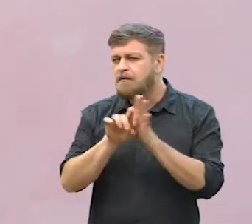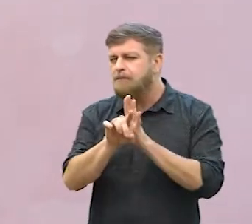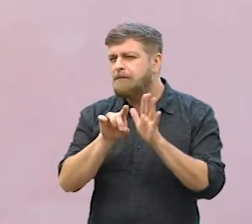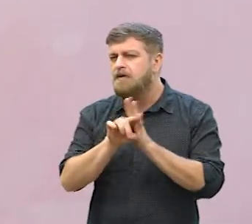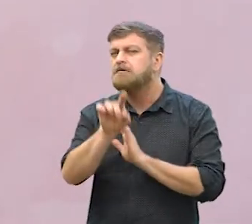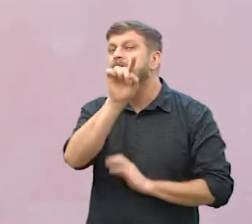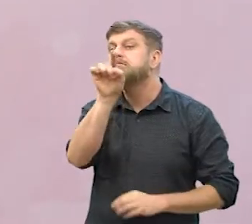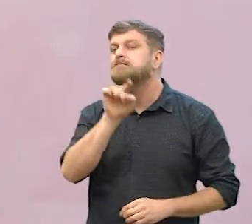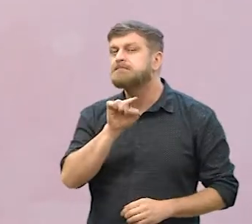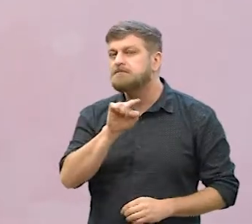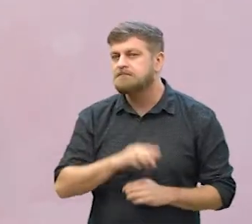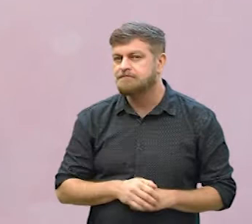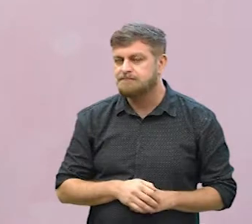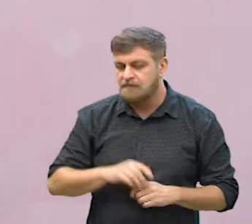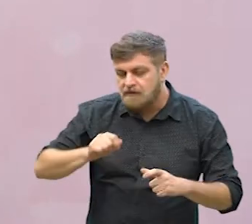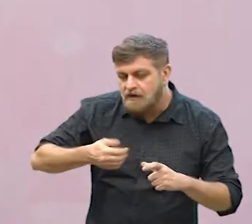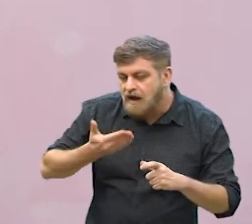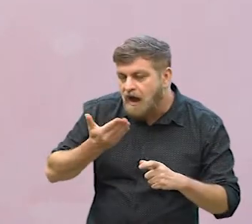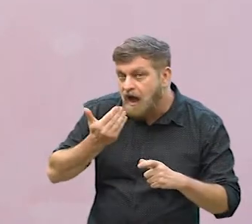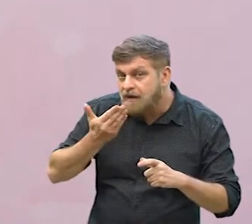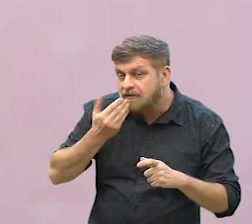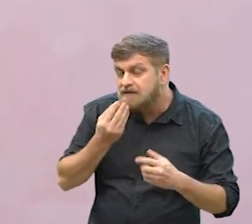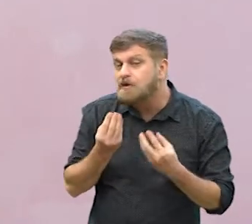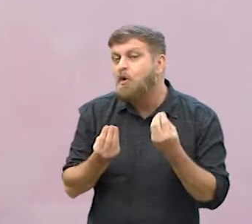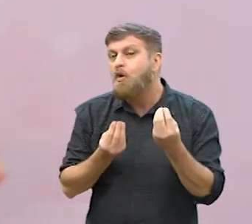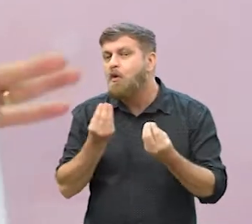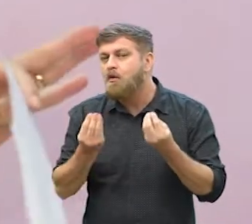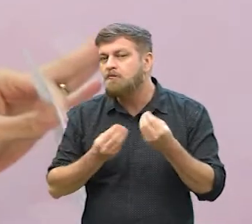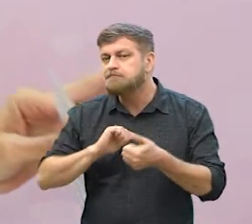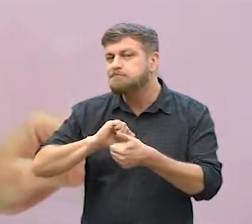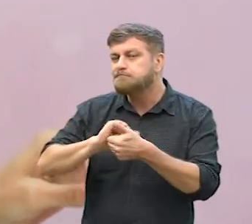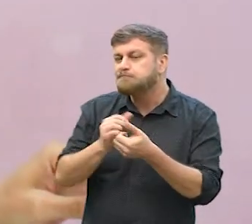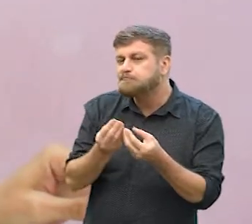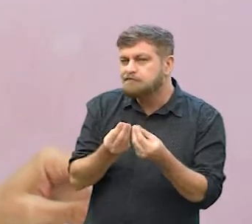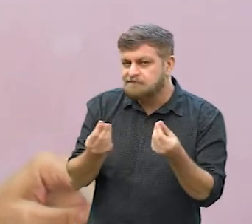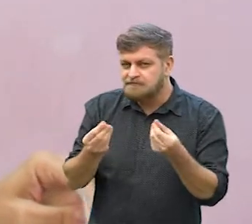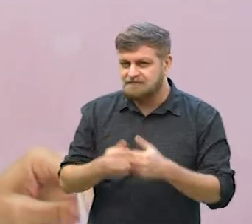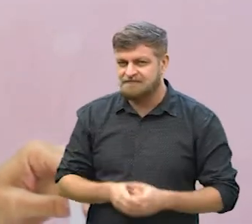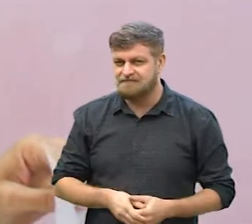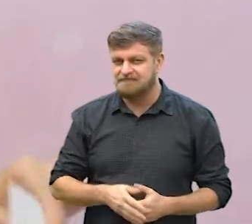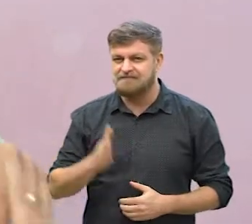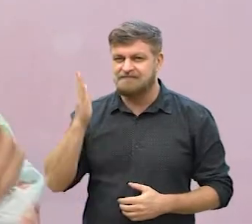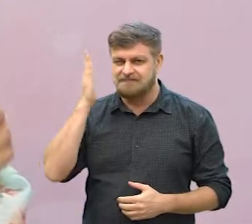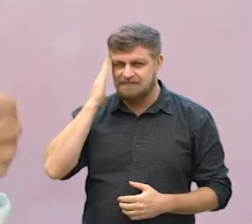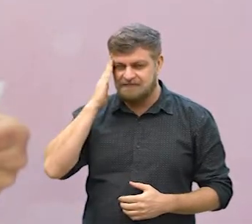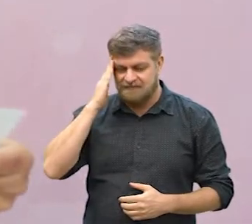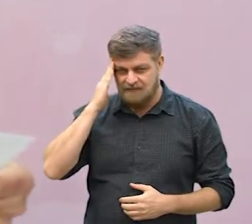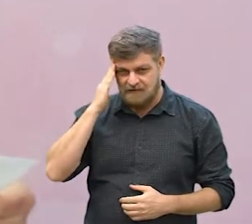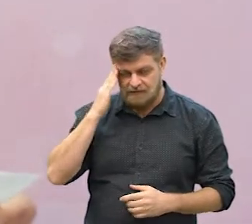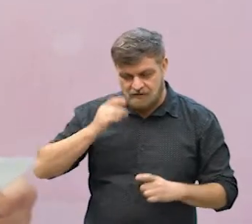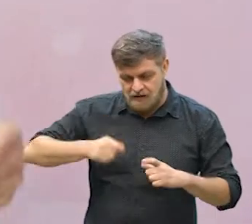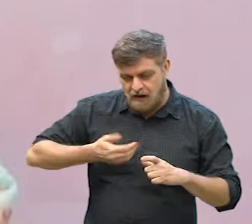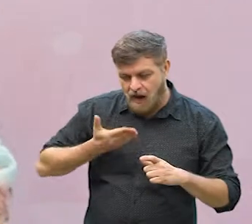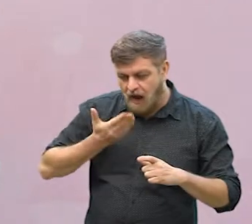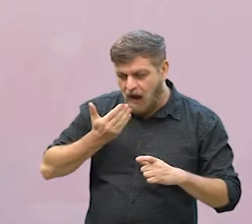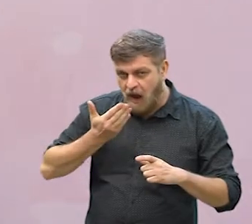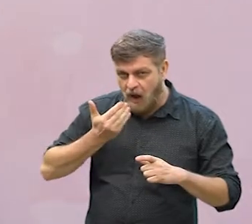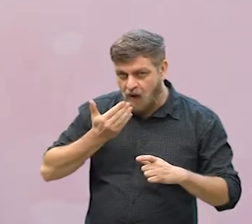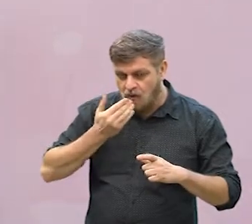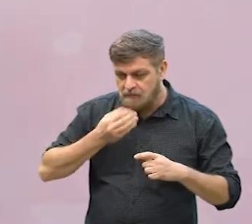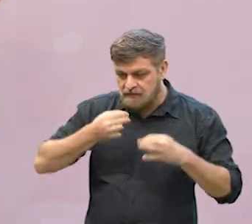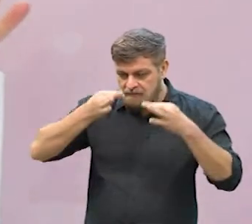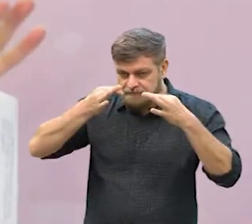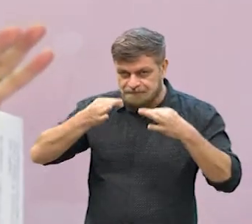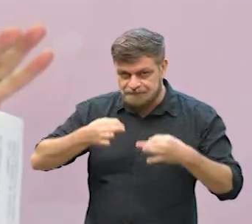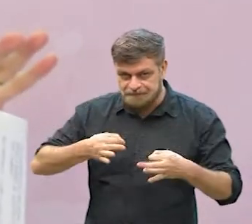uma pergunta: como está a sua alimentação? Não é novidade a ninguém que uma boa alimentação evita uma